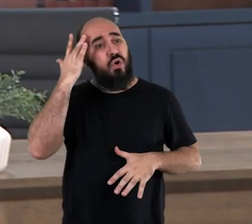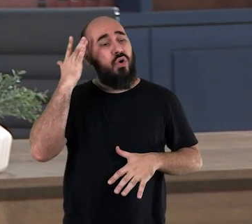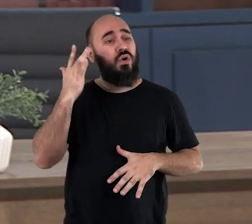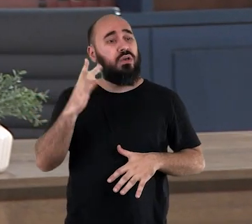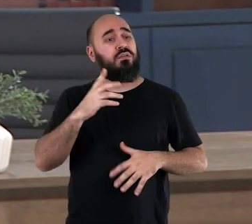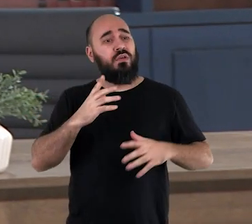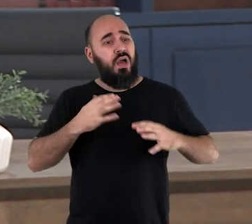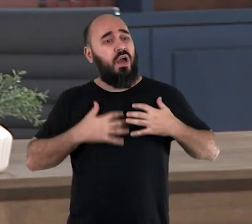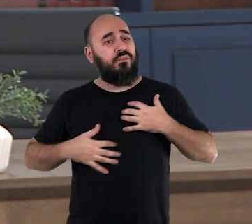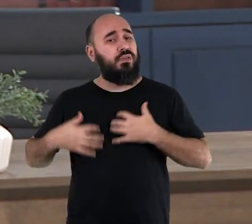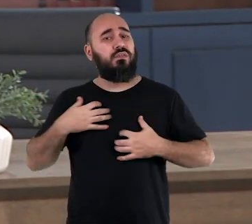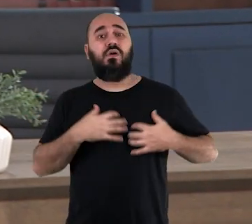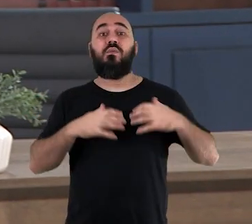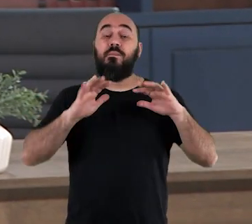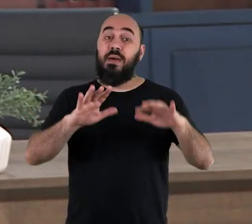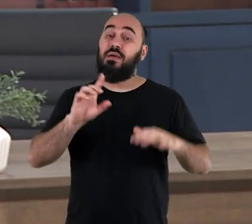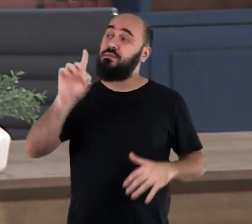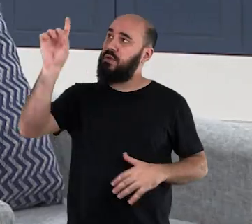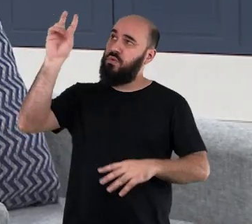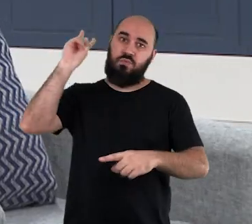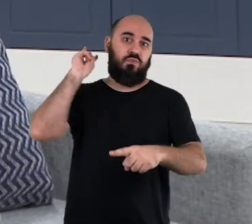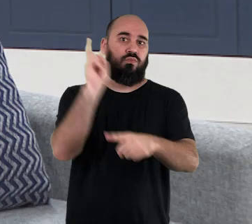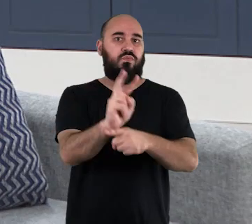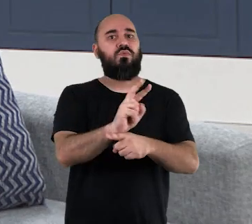o Senhor o livra.